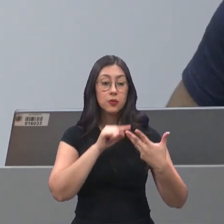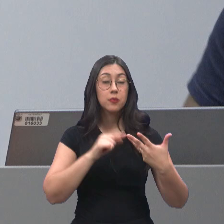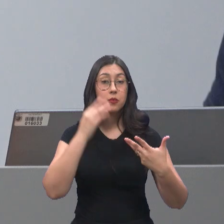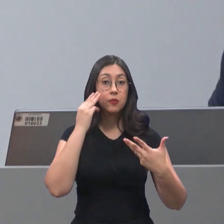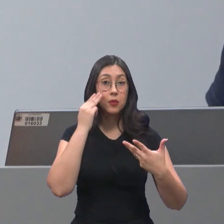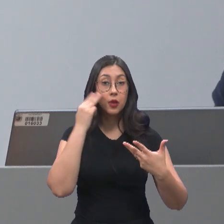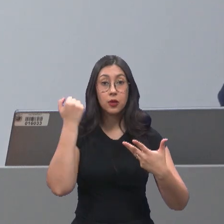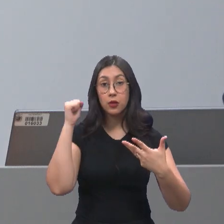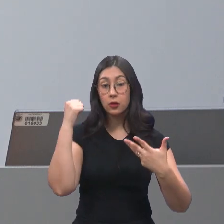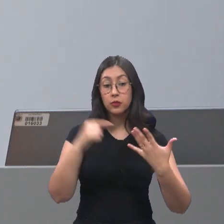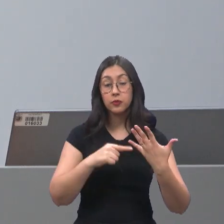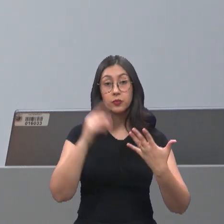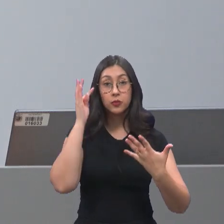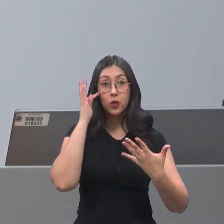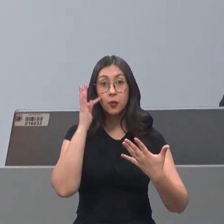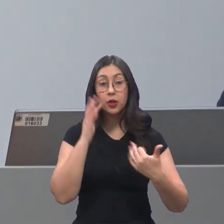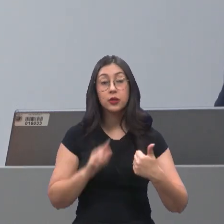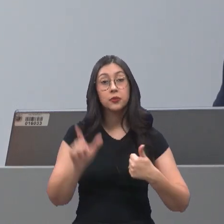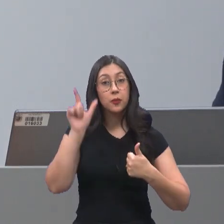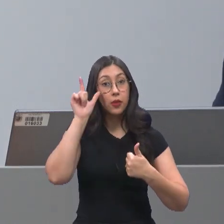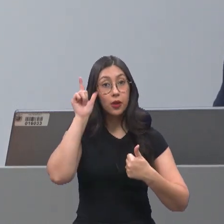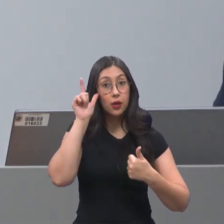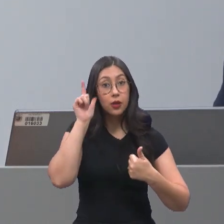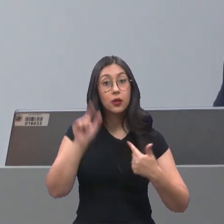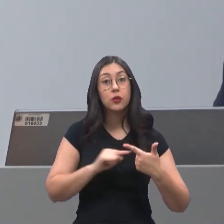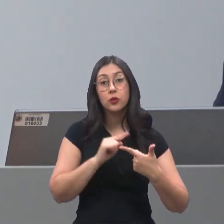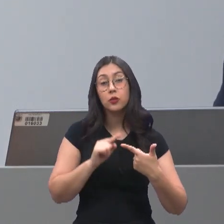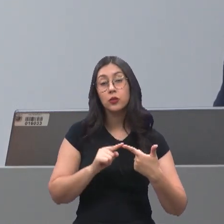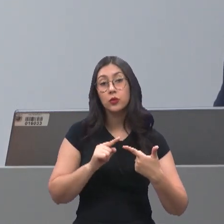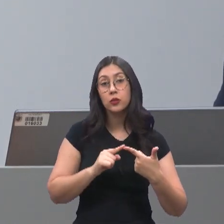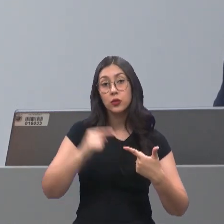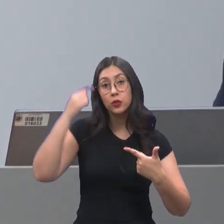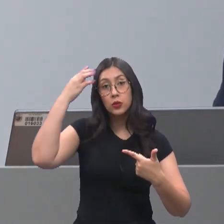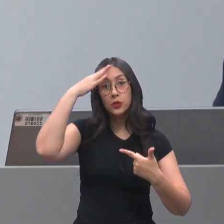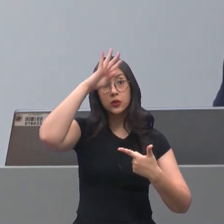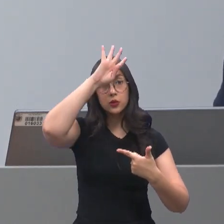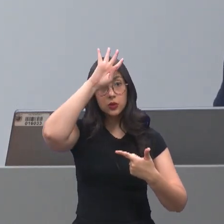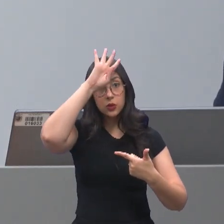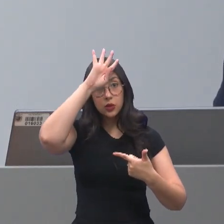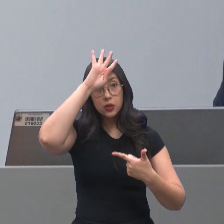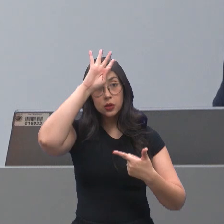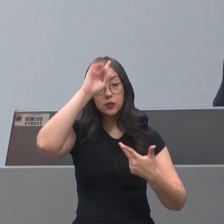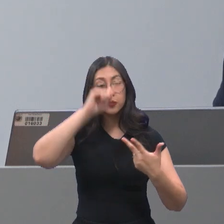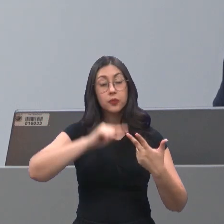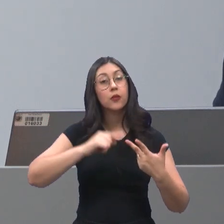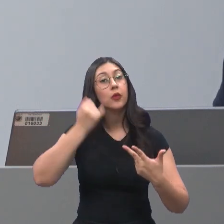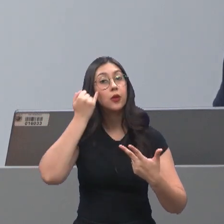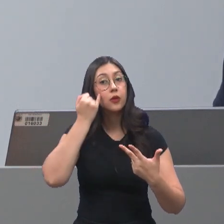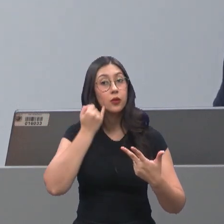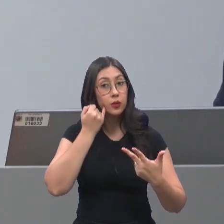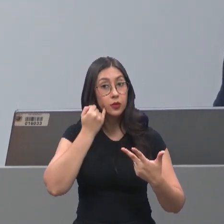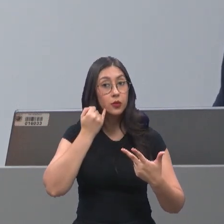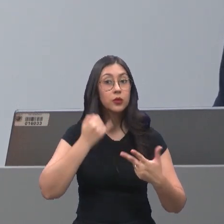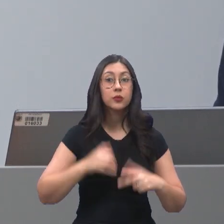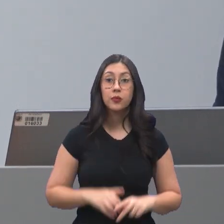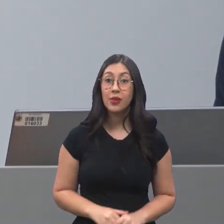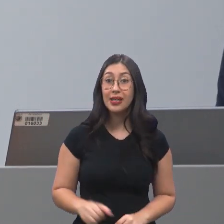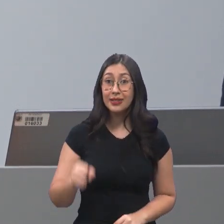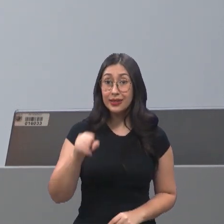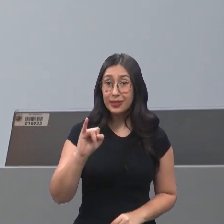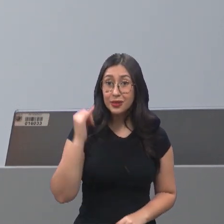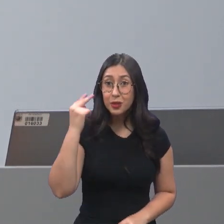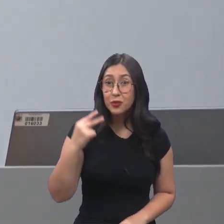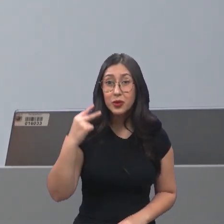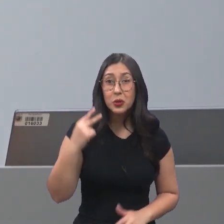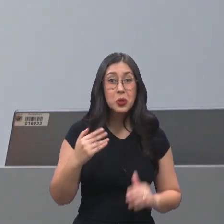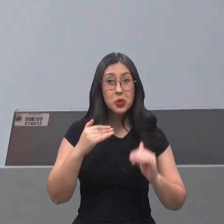Tomás Henrique, Lido Bispo, vereador Sena, José Luiz Nunes. Vereadores favoráveis